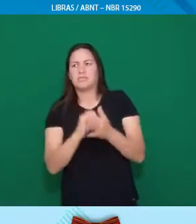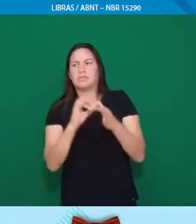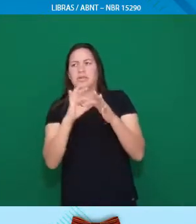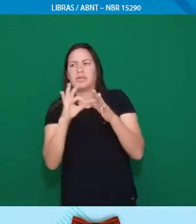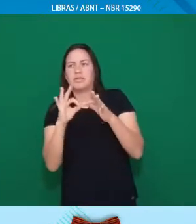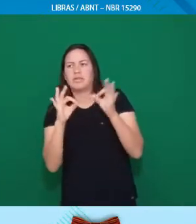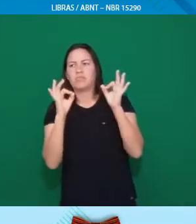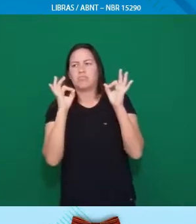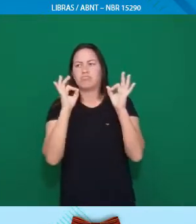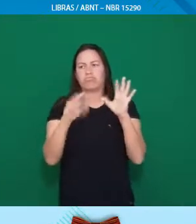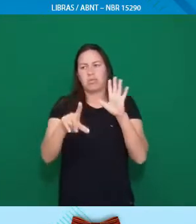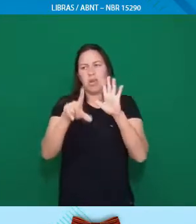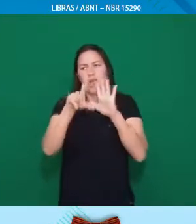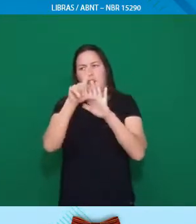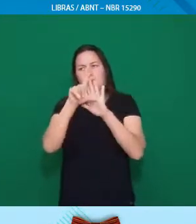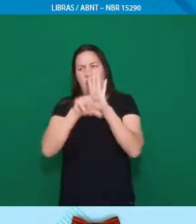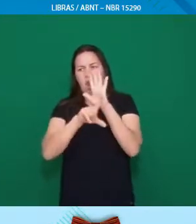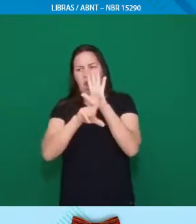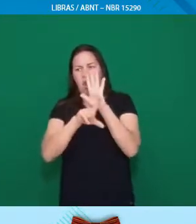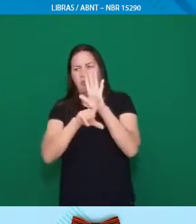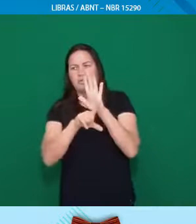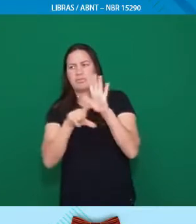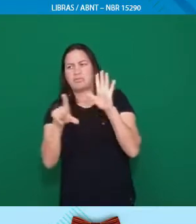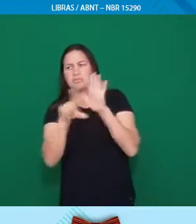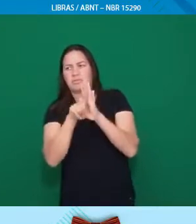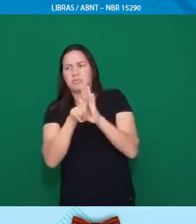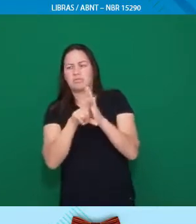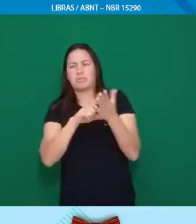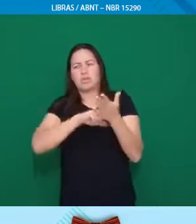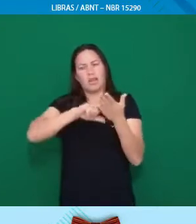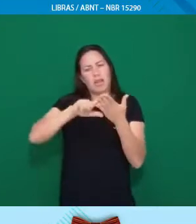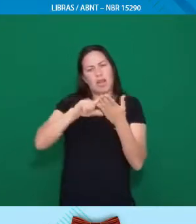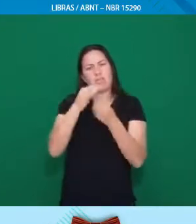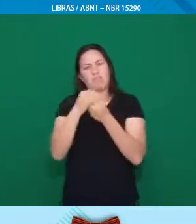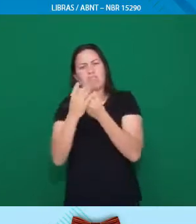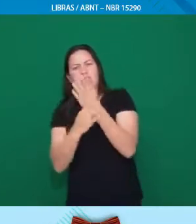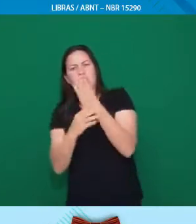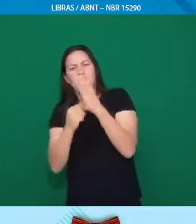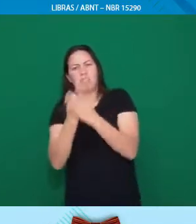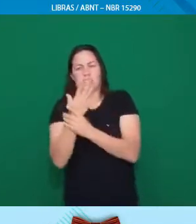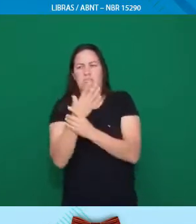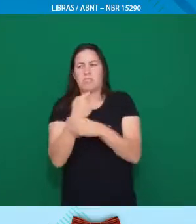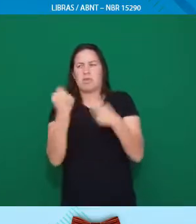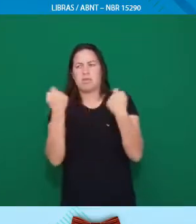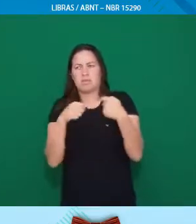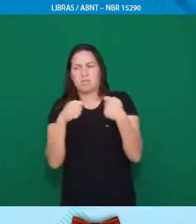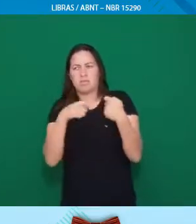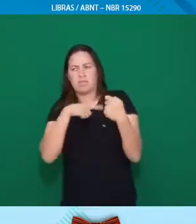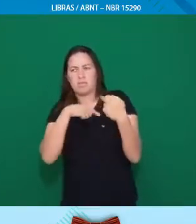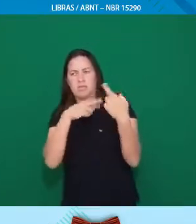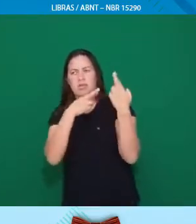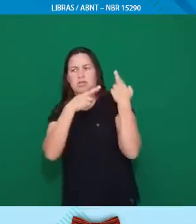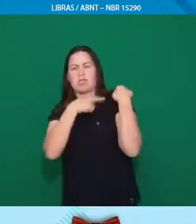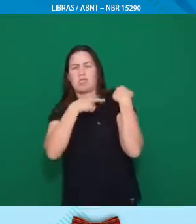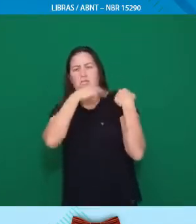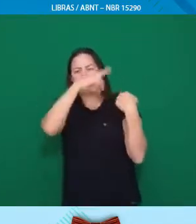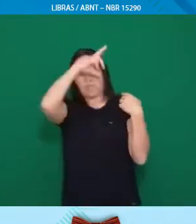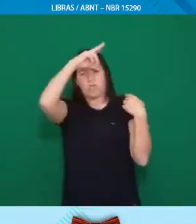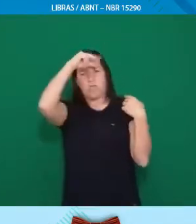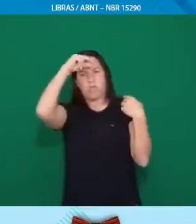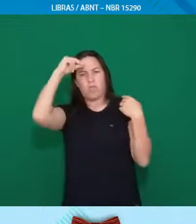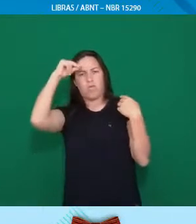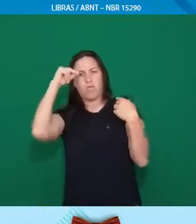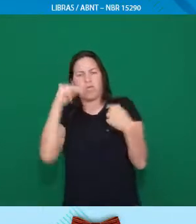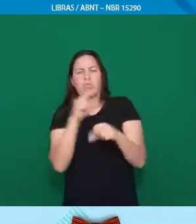deixamos bem rigorosa a legislação com relação à limpeza terreno baldio Mas precisamos que o poder